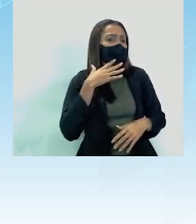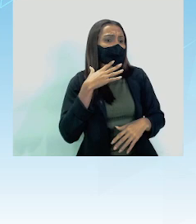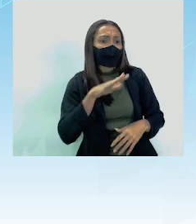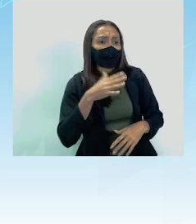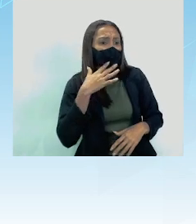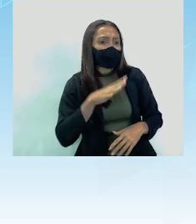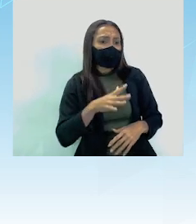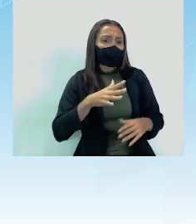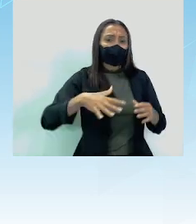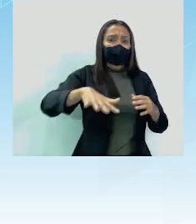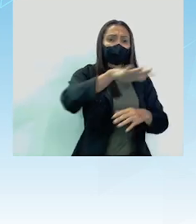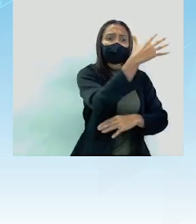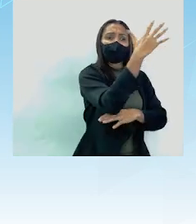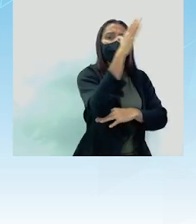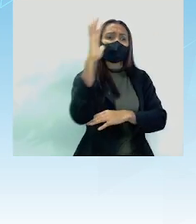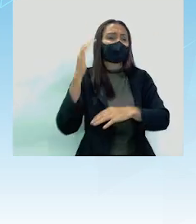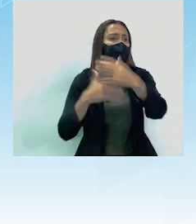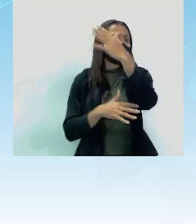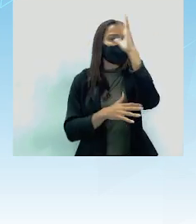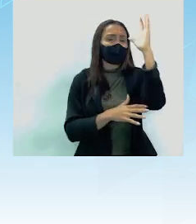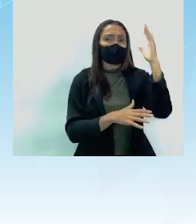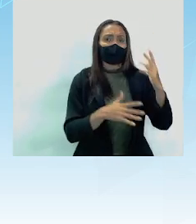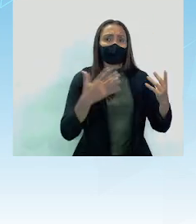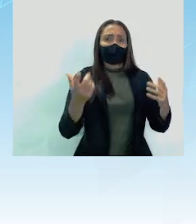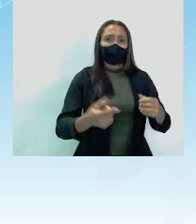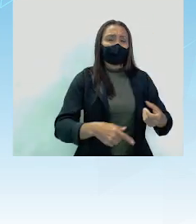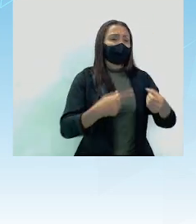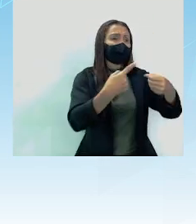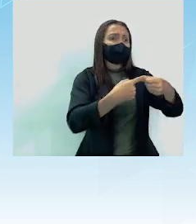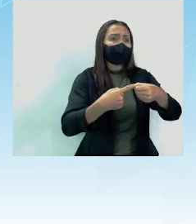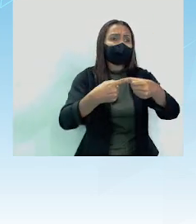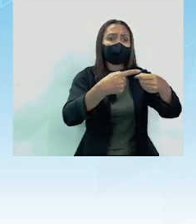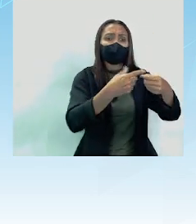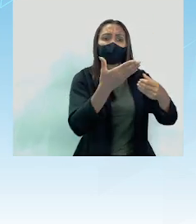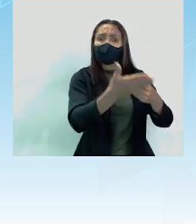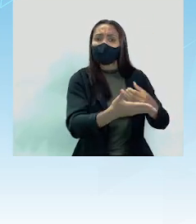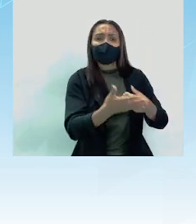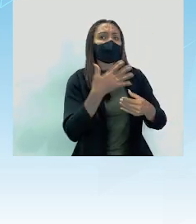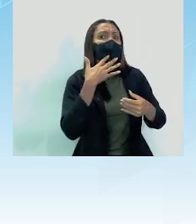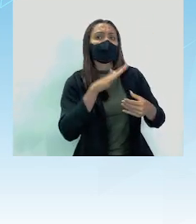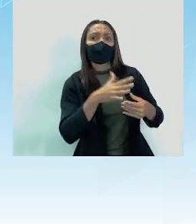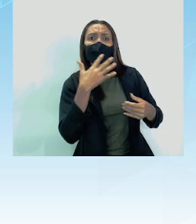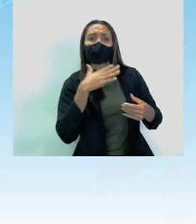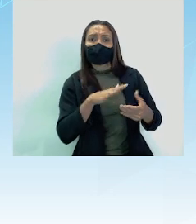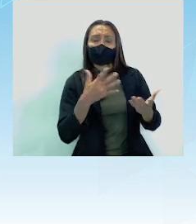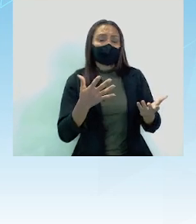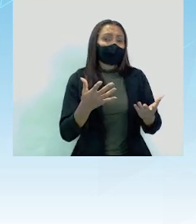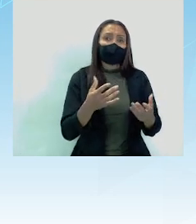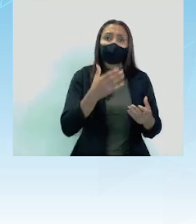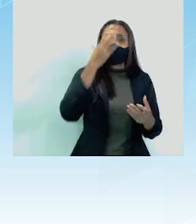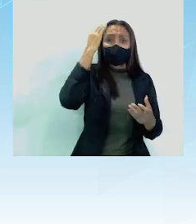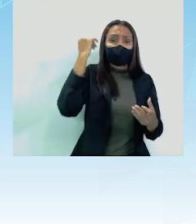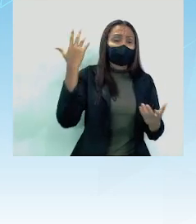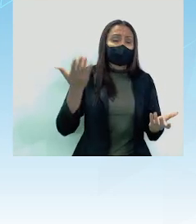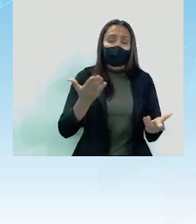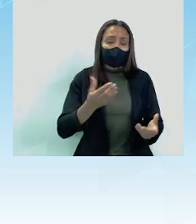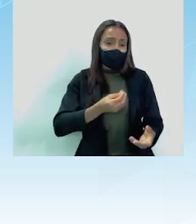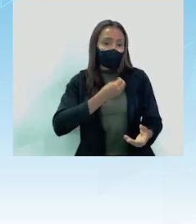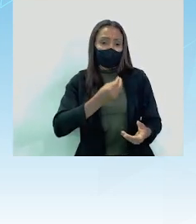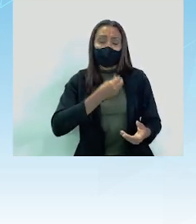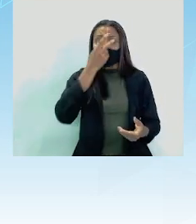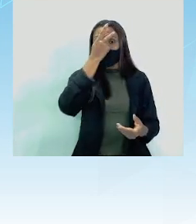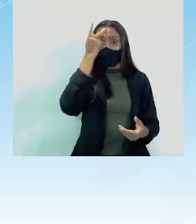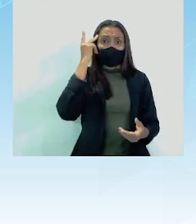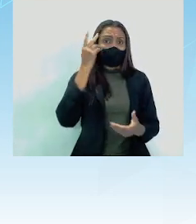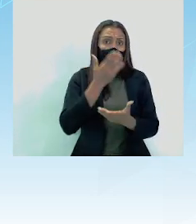meio de um sítio, de um engenho, né? Conhecer, ver como é que é a vida daquelas pessoas que moram ali, né? O dia a dia ali da